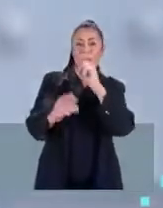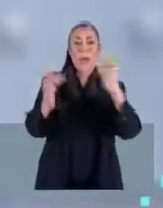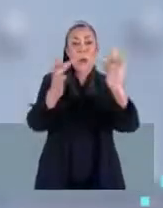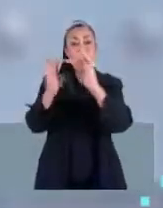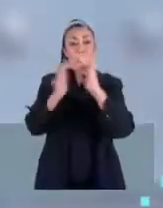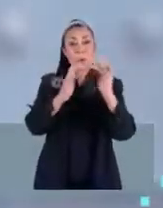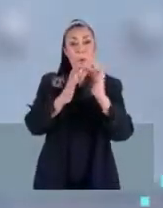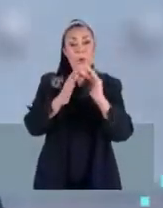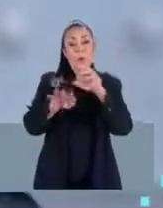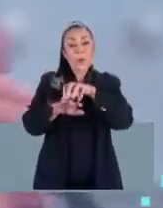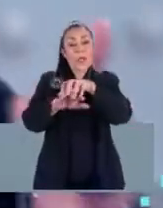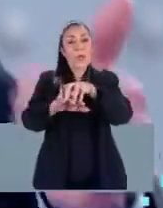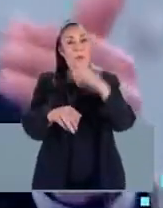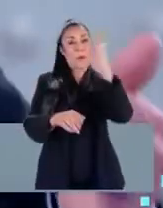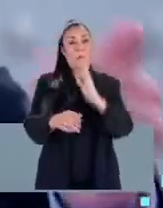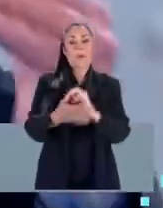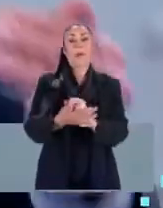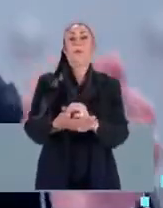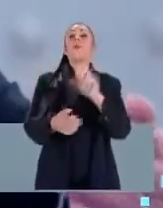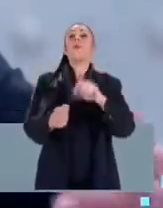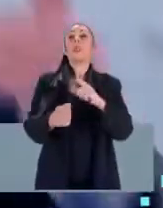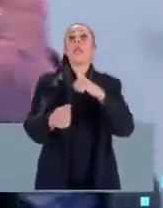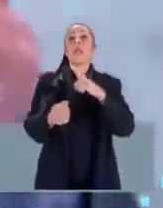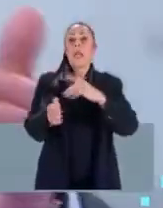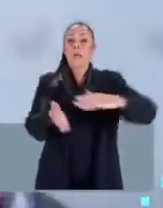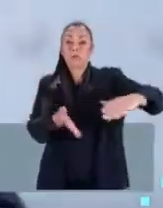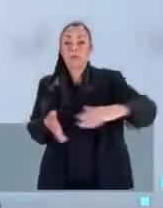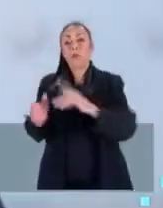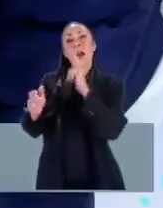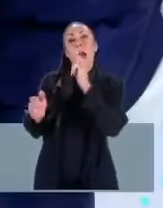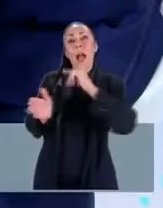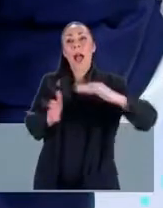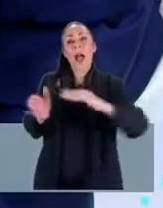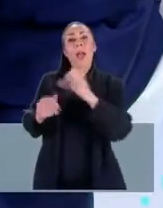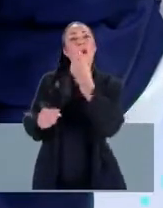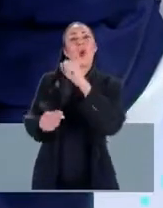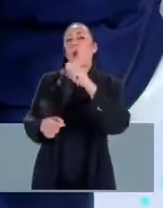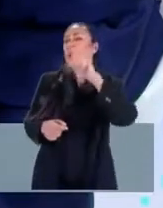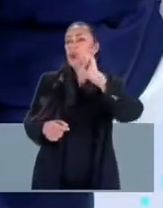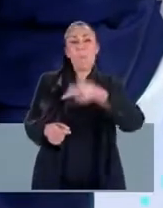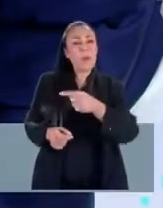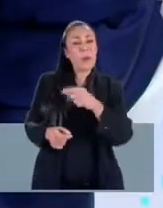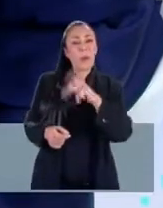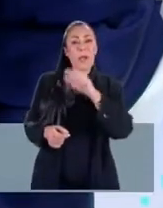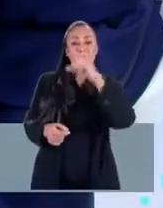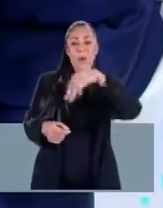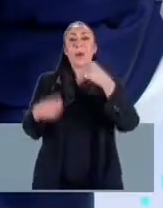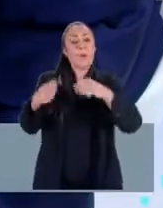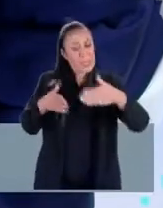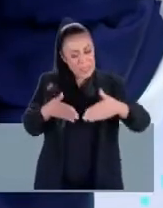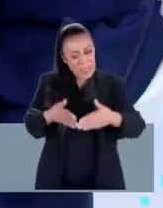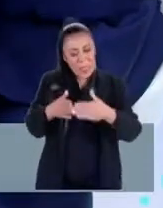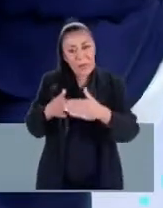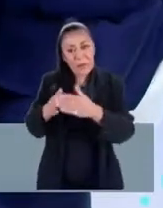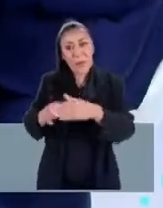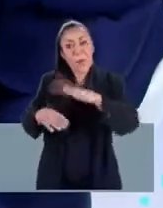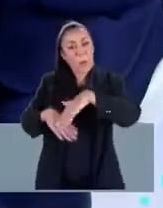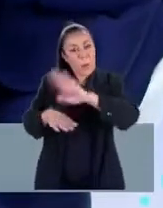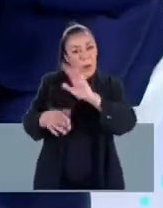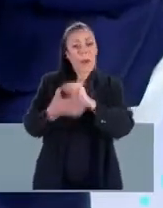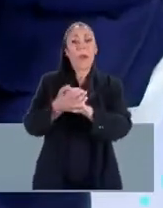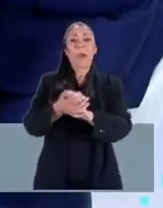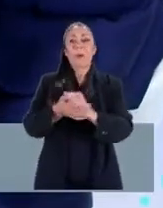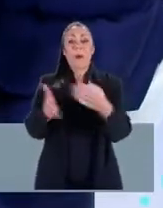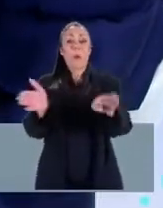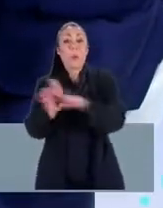de transporte no Brasil. Sim. Você tem uma costa marítima de 8 mil quilômetros, você precisa ter mais navio para carregar carga de um país para o